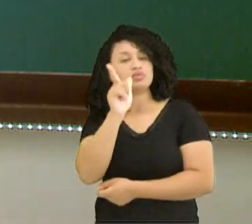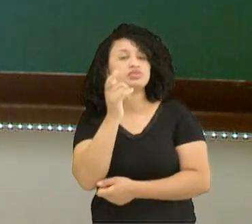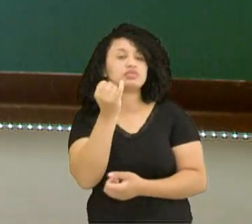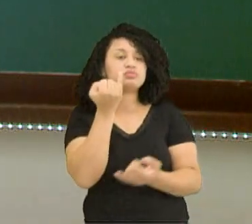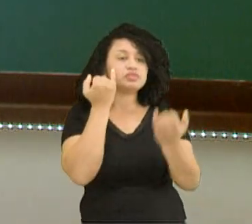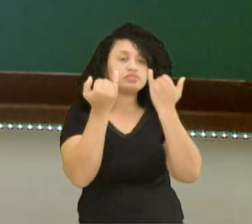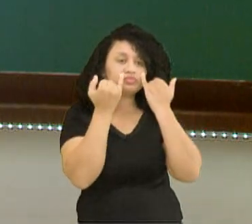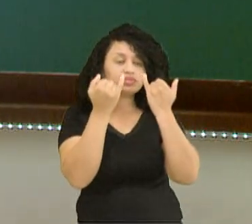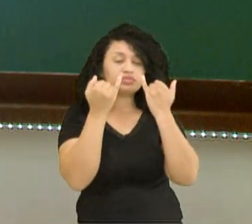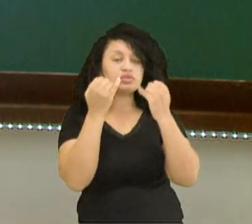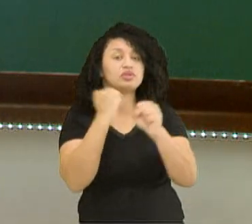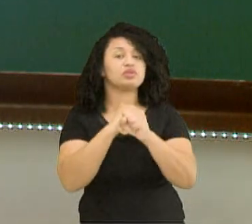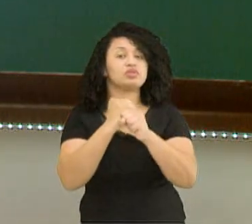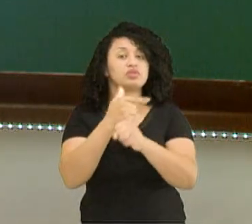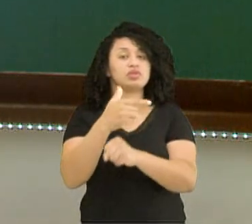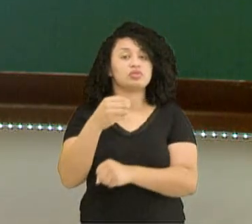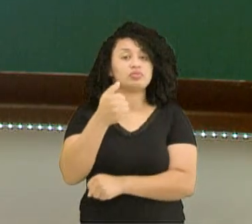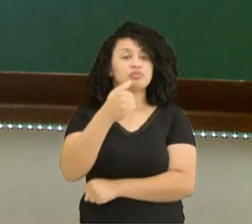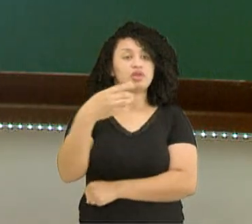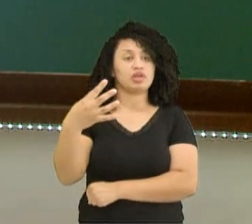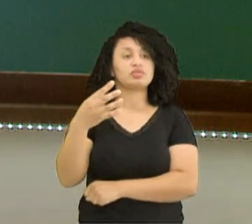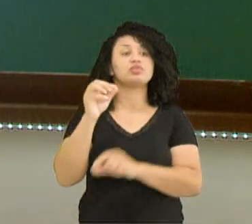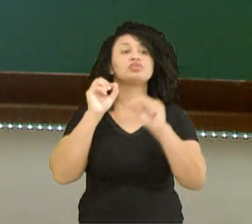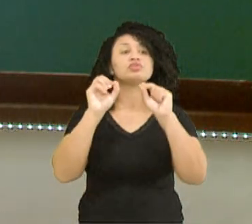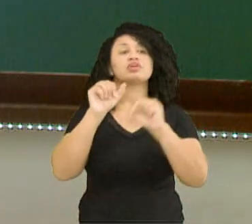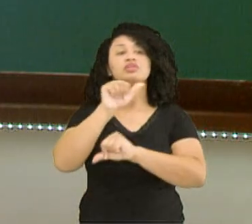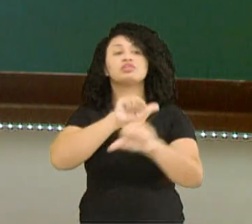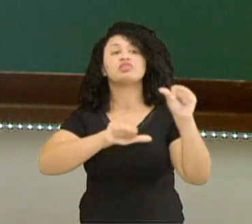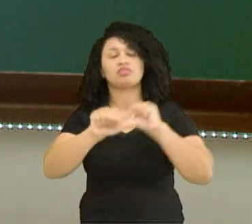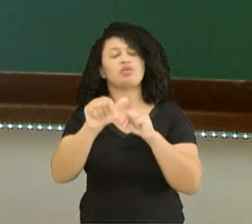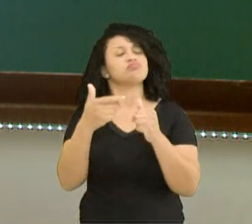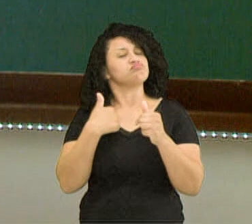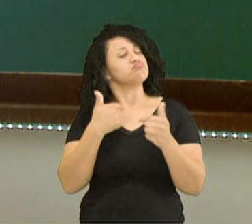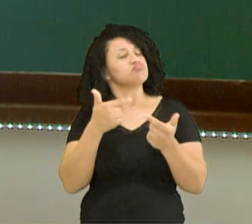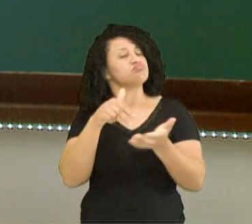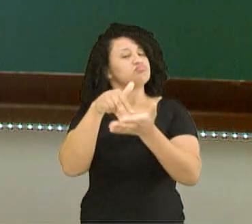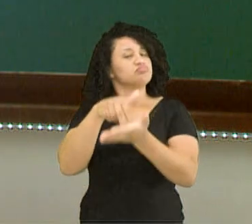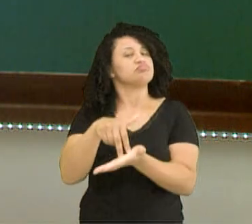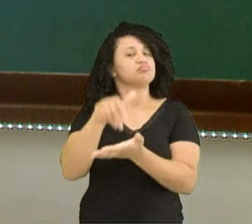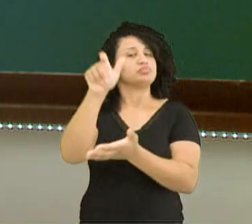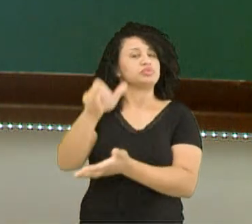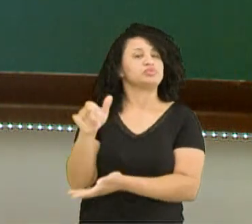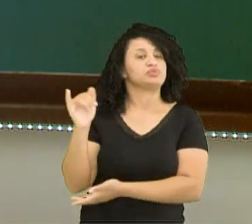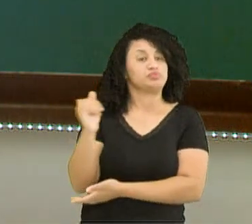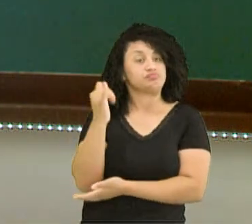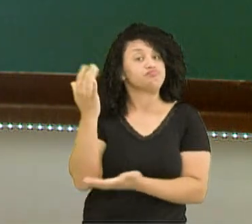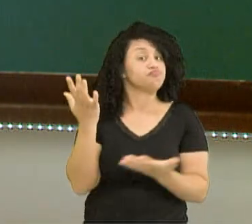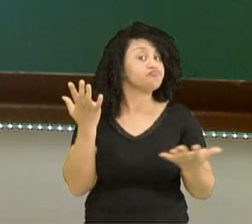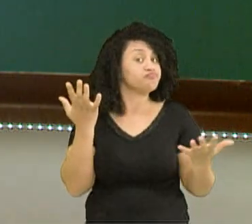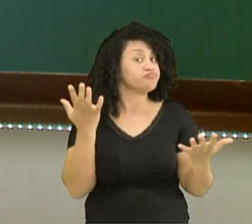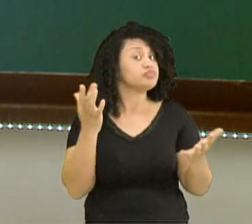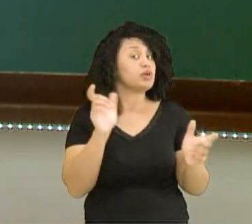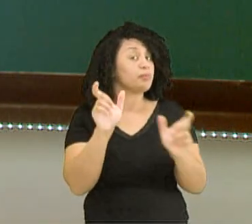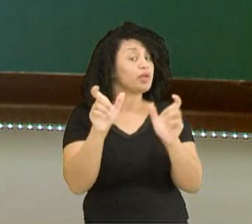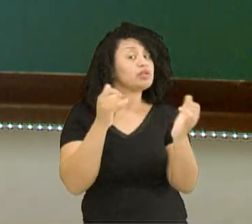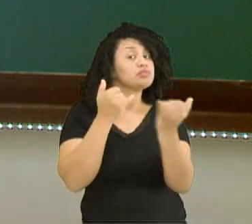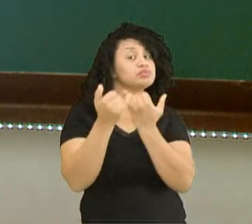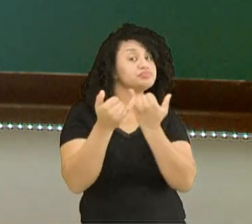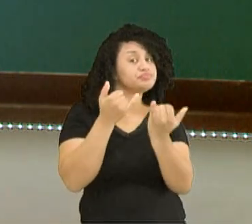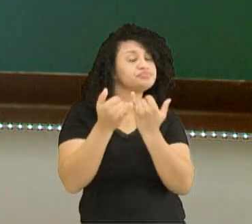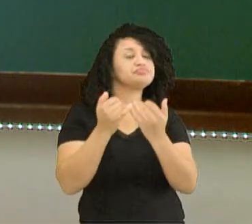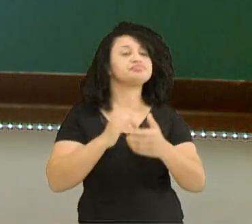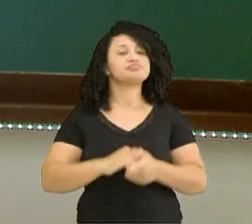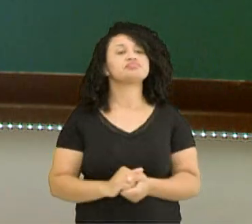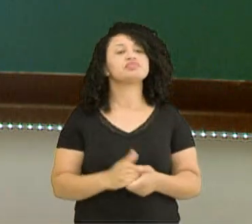que ela se tornou? UN Women Goodwill Ambassador. Opa, ambassador, palavra parecida. E aí